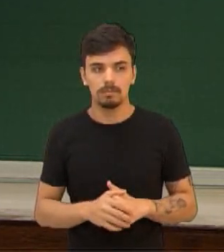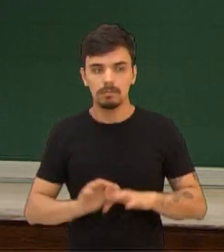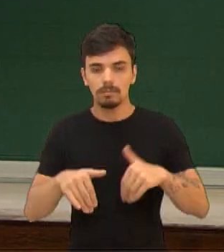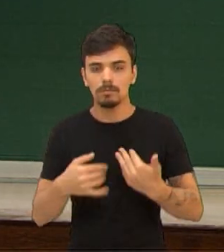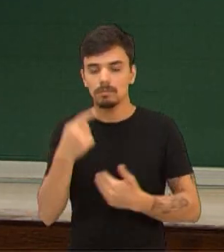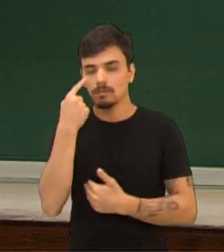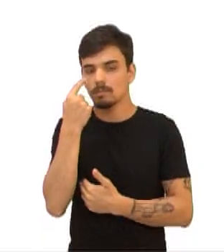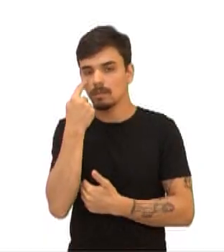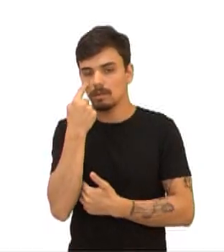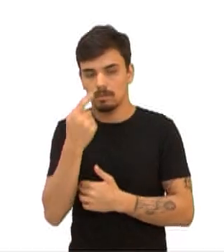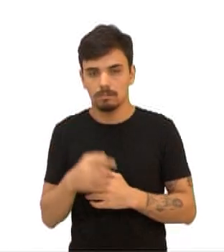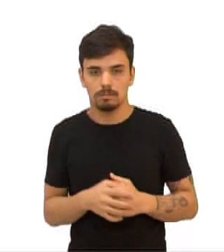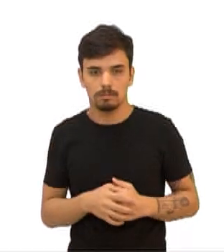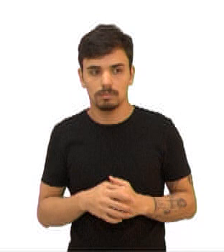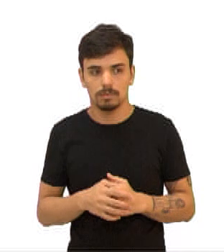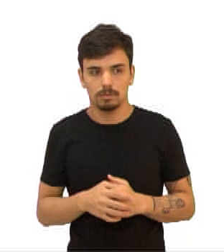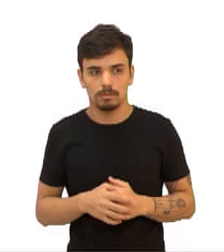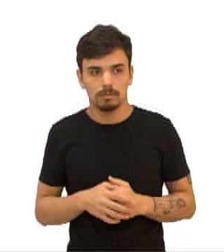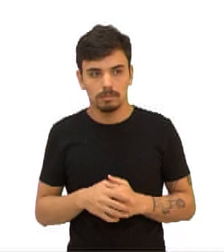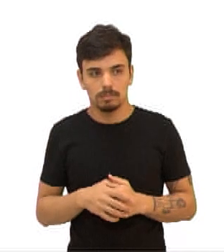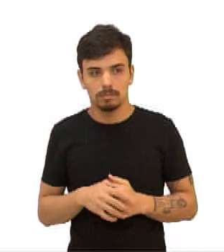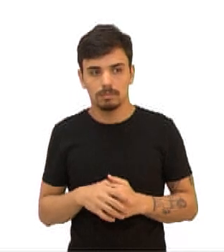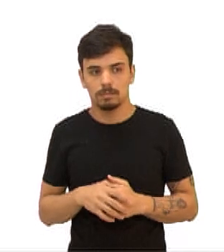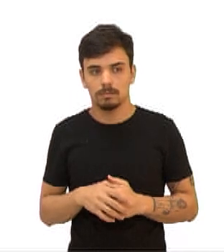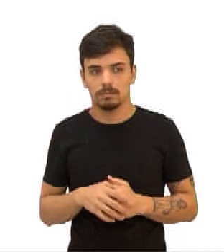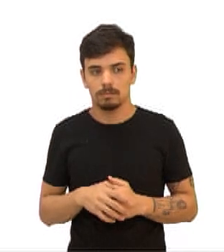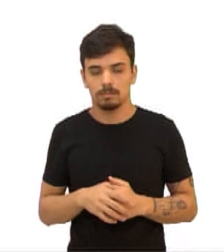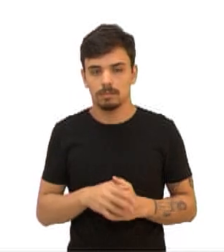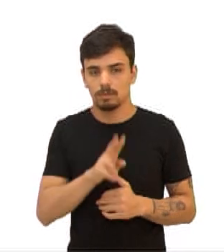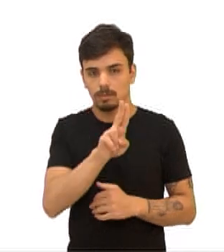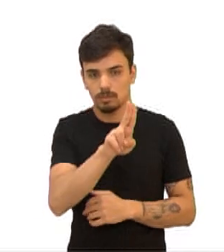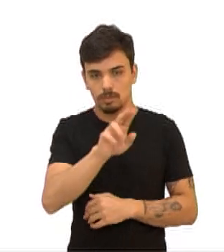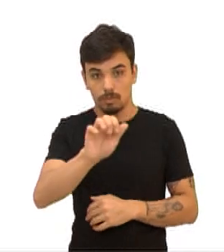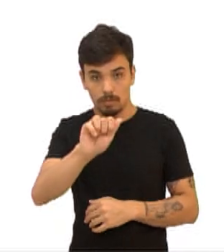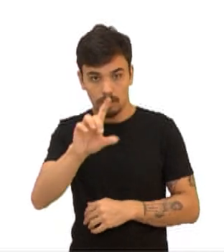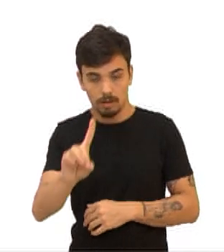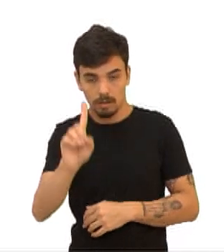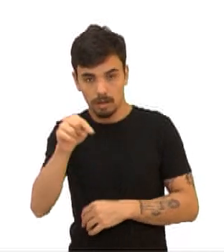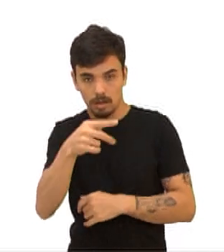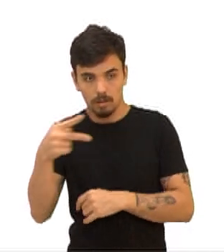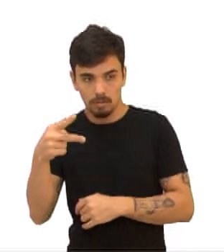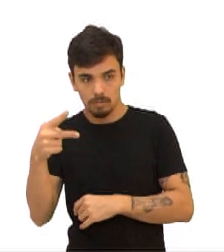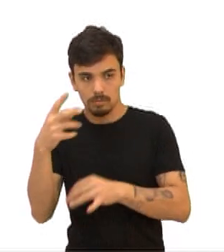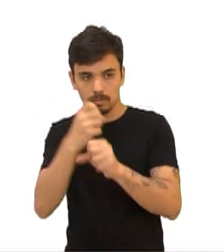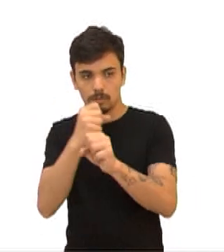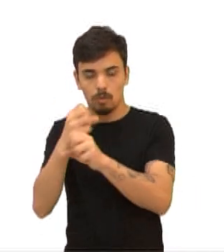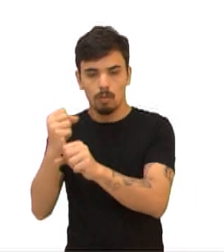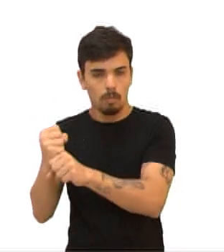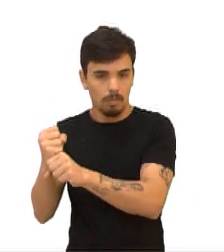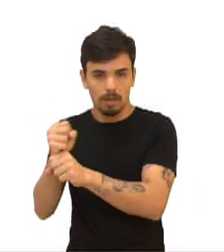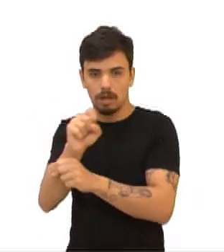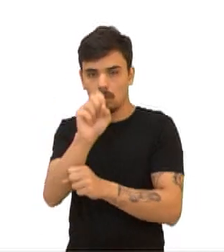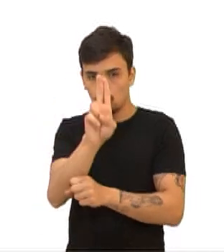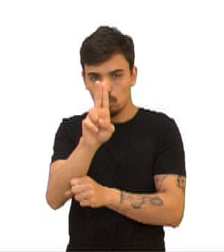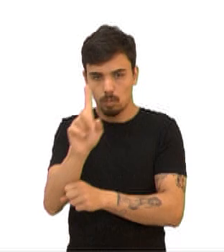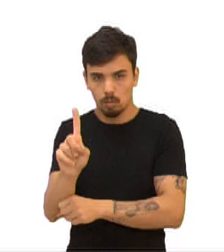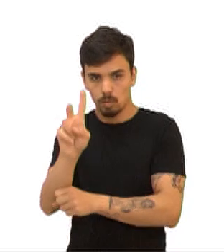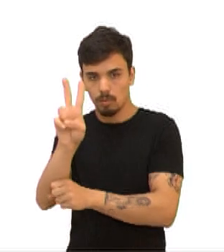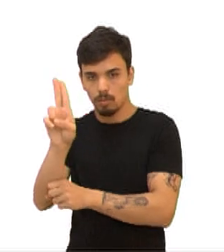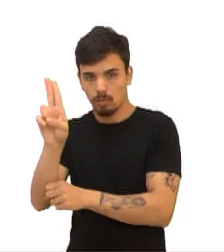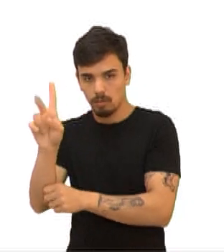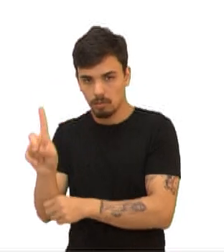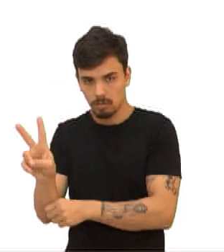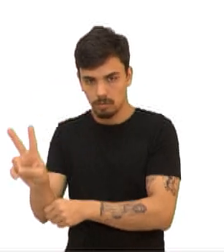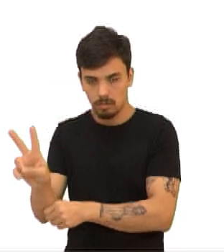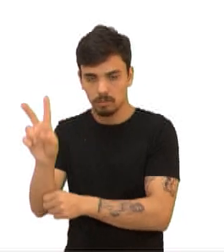só. Vamos lá. Tensão UAD é igual à soma das tensões de cada capacitor. Vou usar